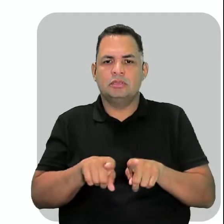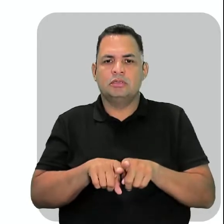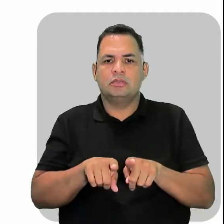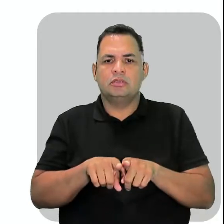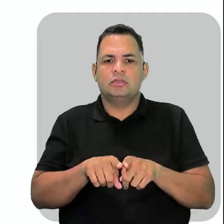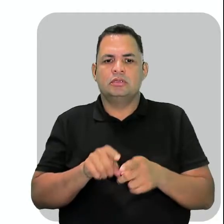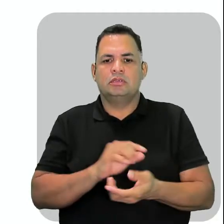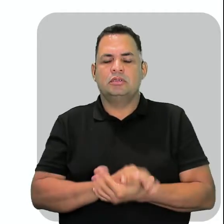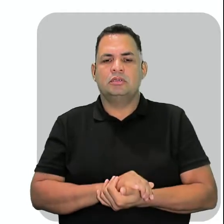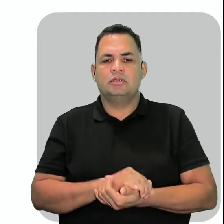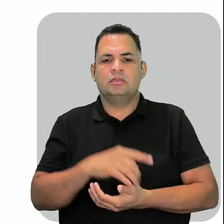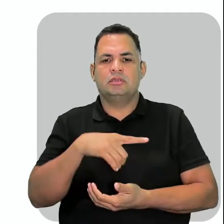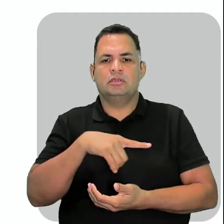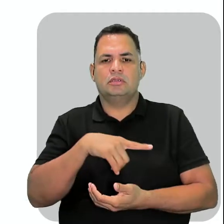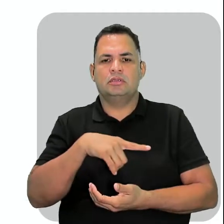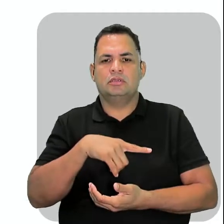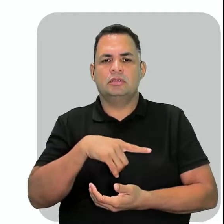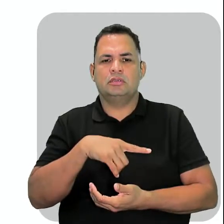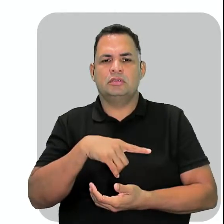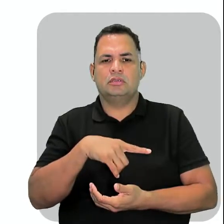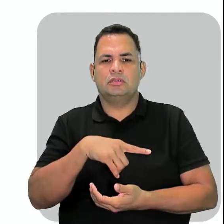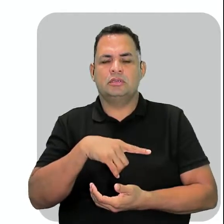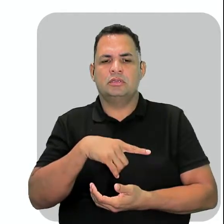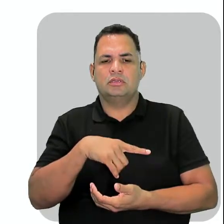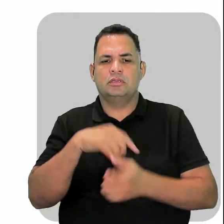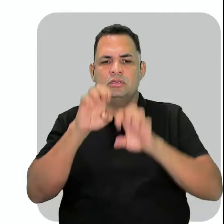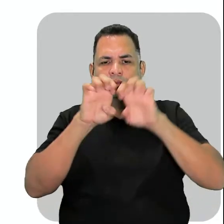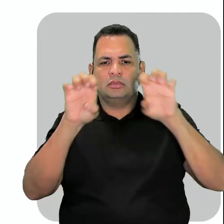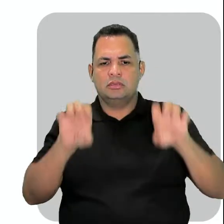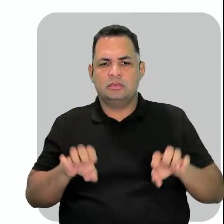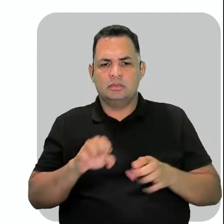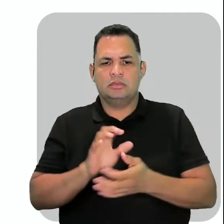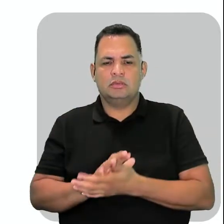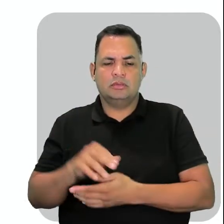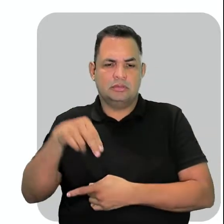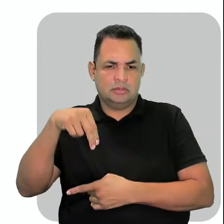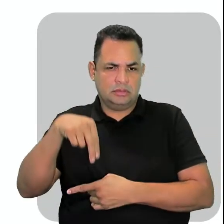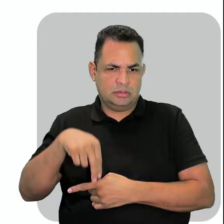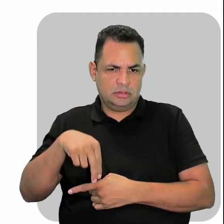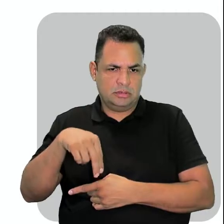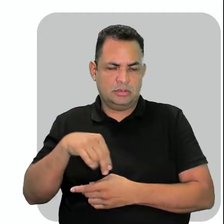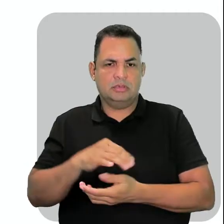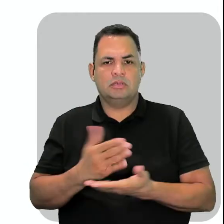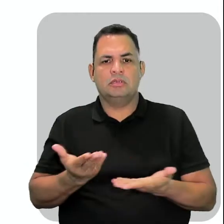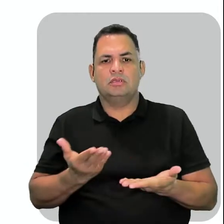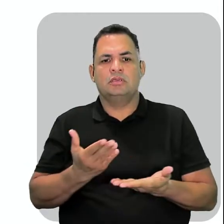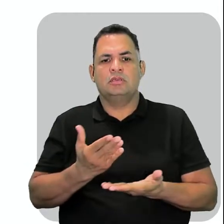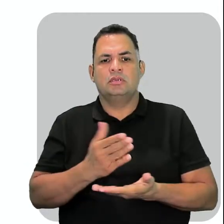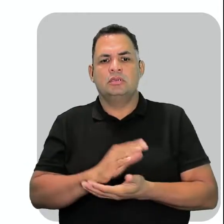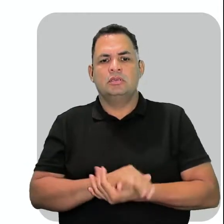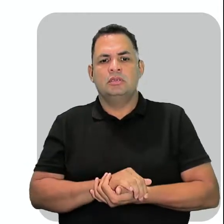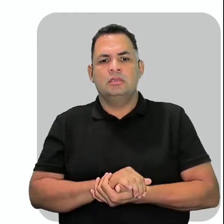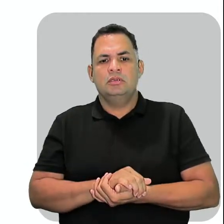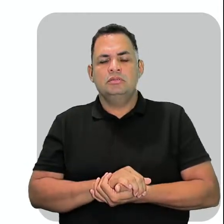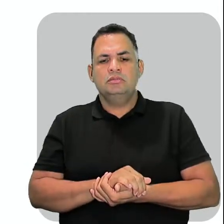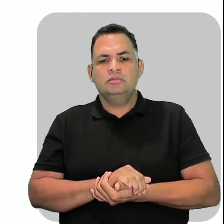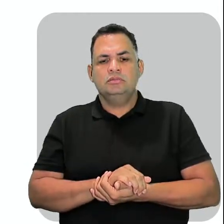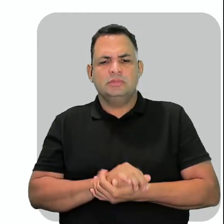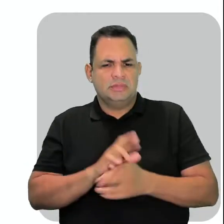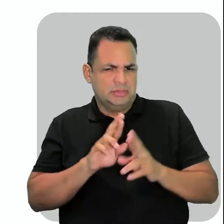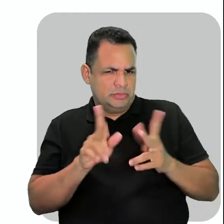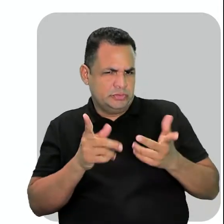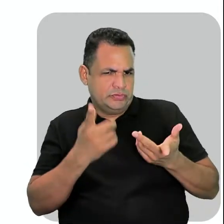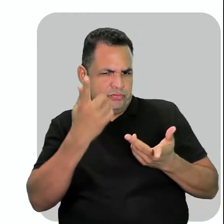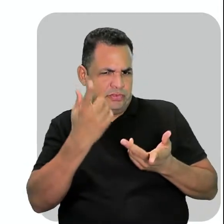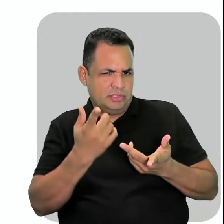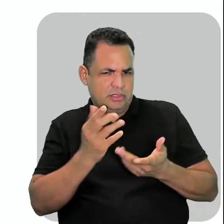ser fonte, porque na sua estrutura nós temos aqui a presença do nitrogênio. Professora, mas esse aminoácido está